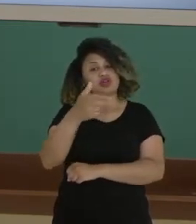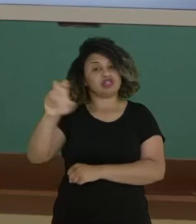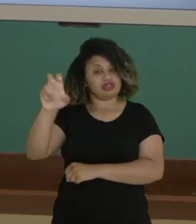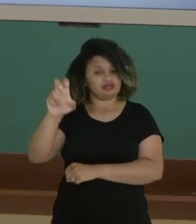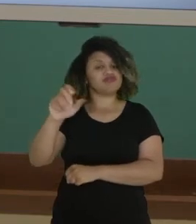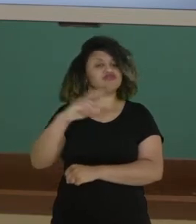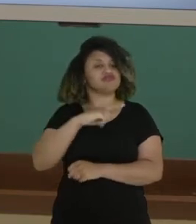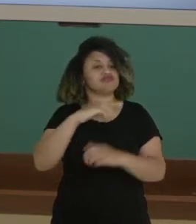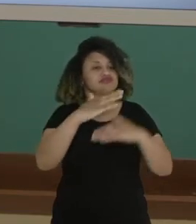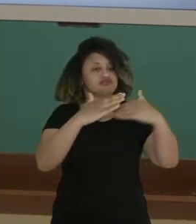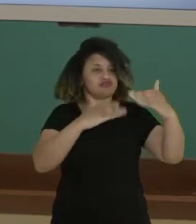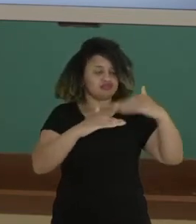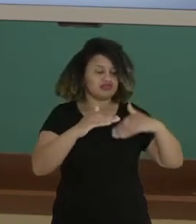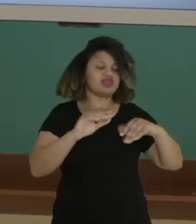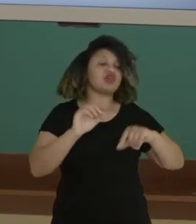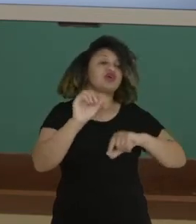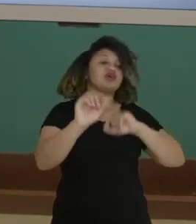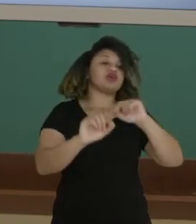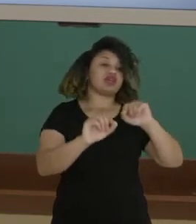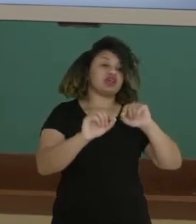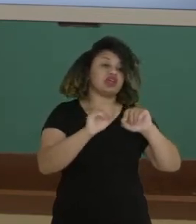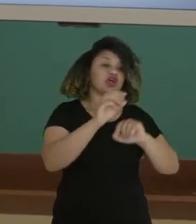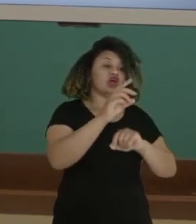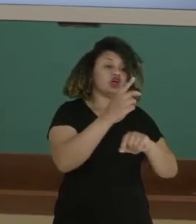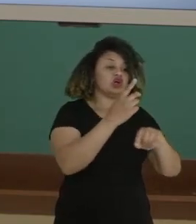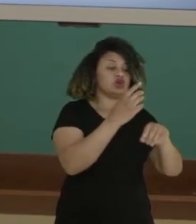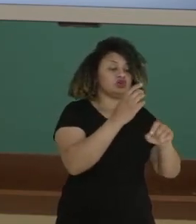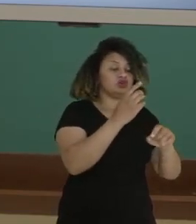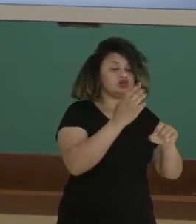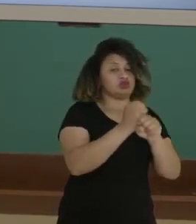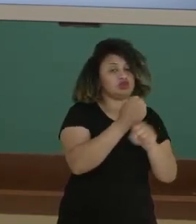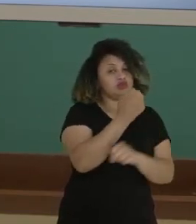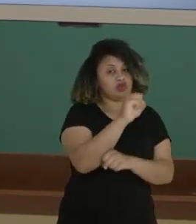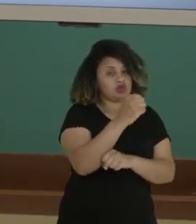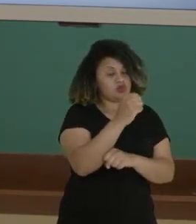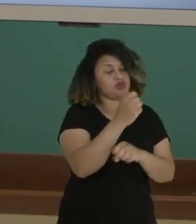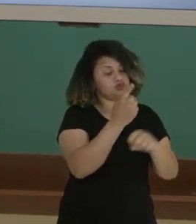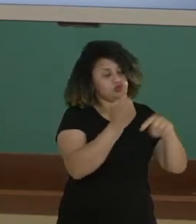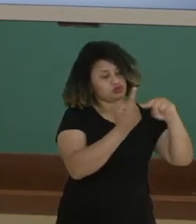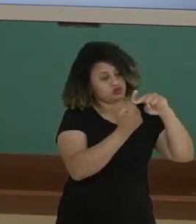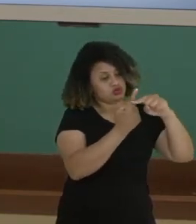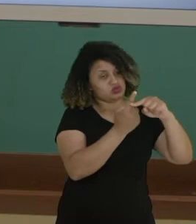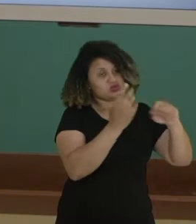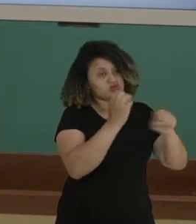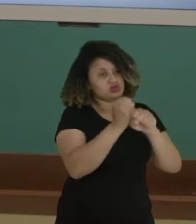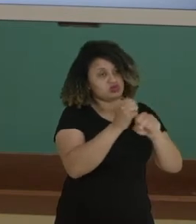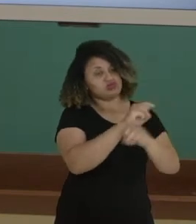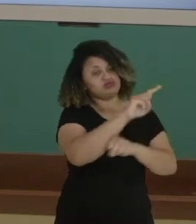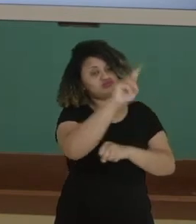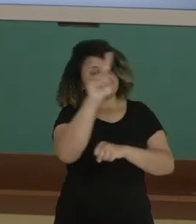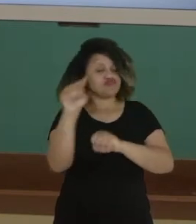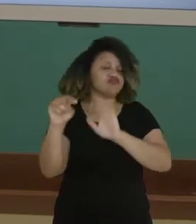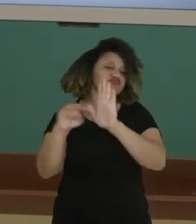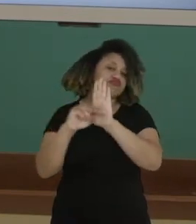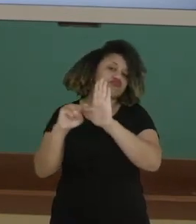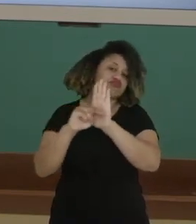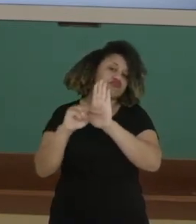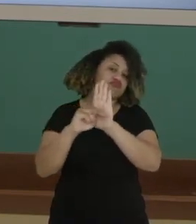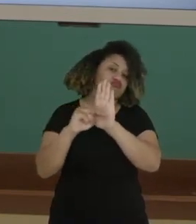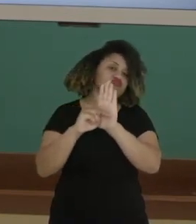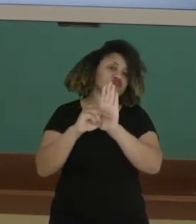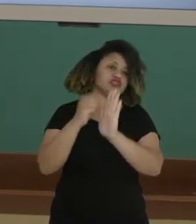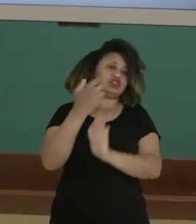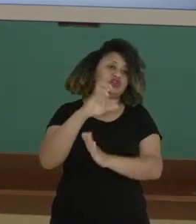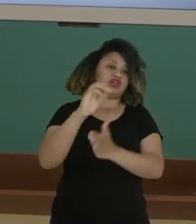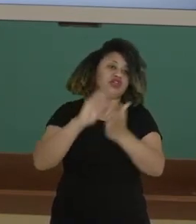cada vez. O mais 8 está somando. Então, ele passa para o outro lado, diminuindo. Então,